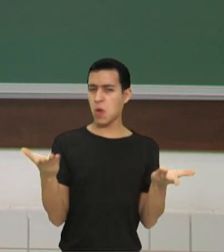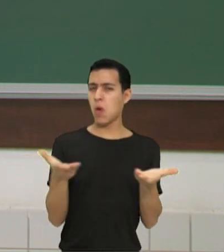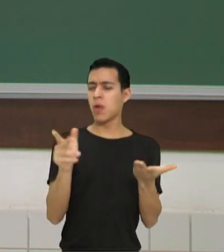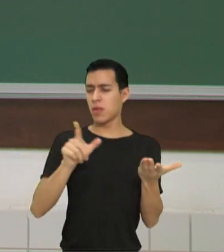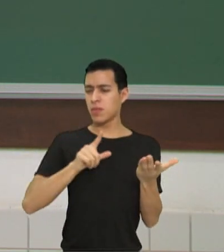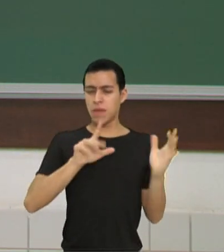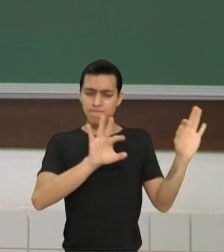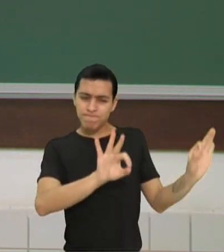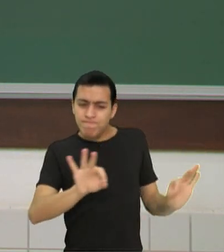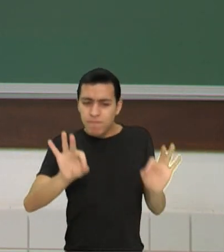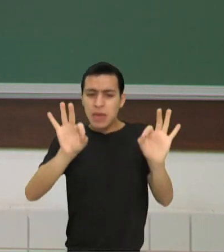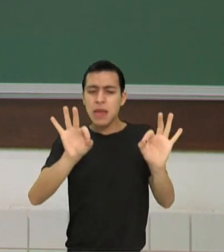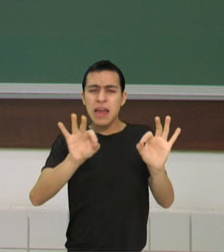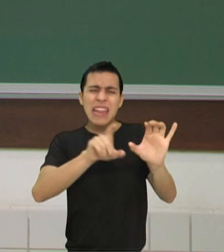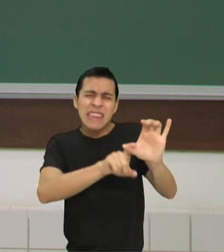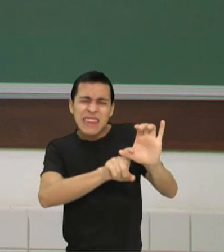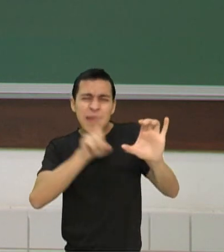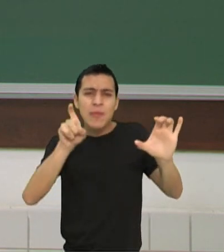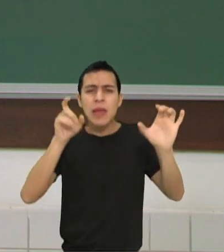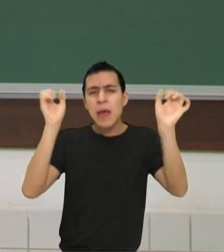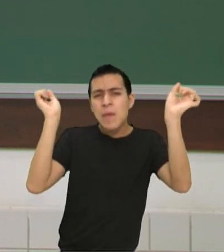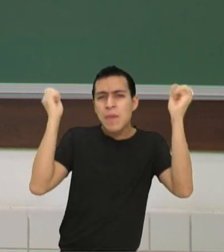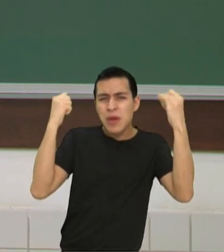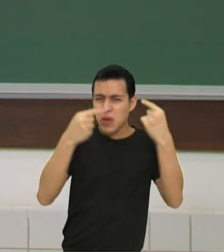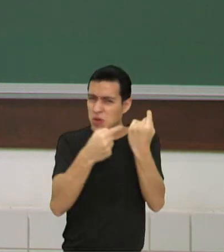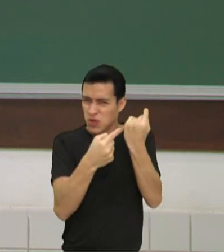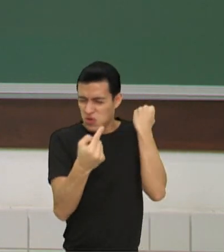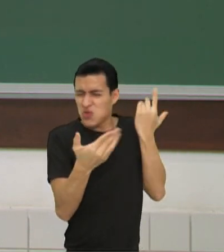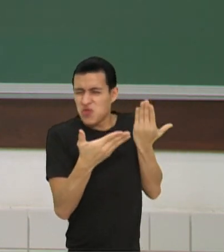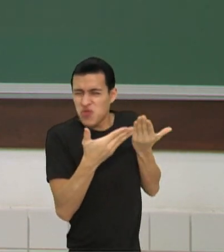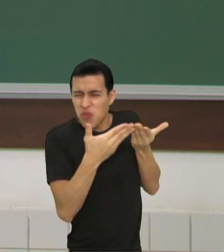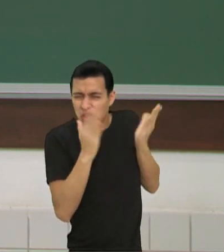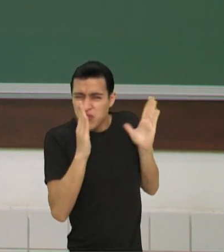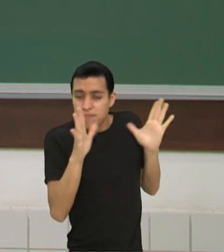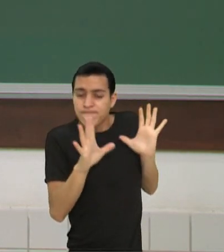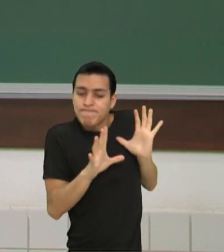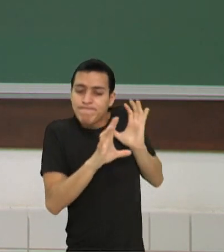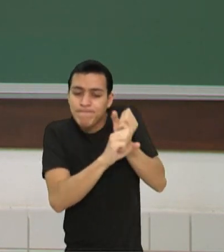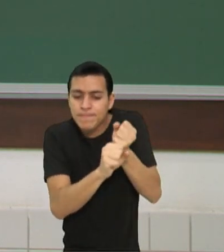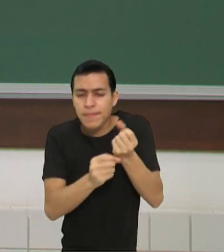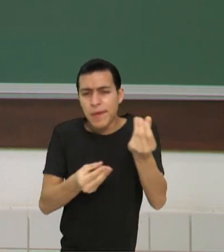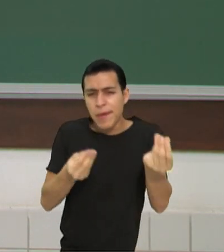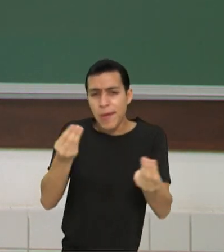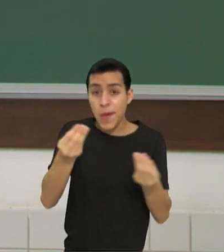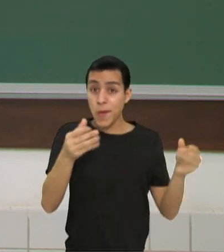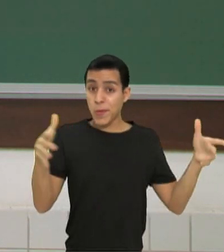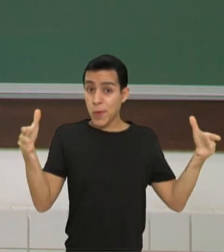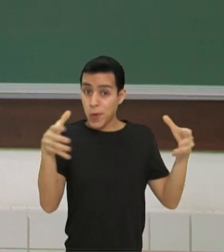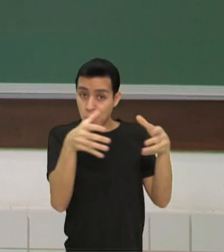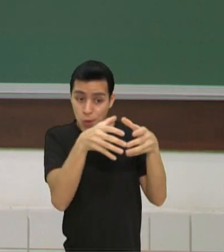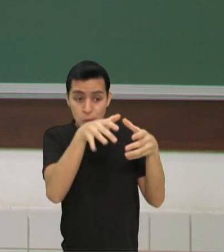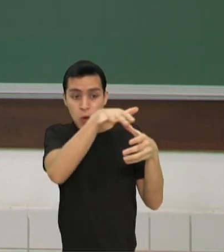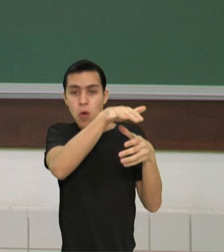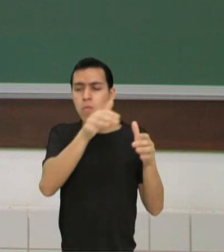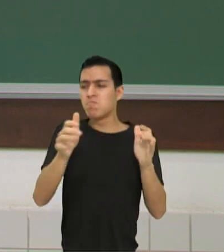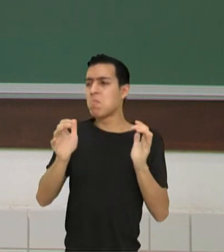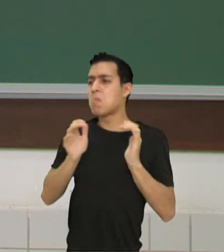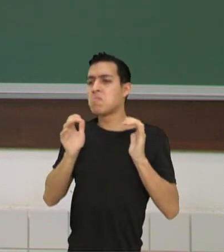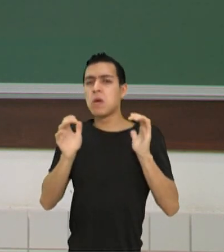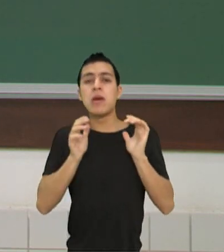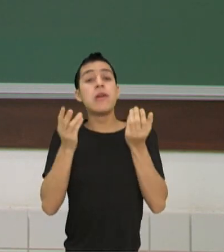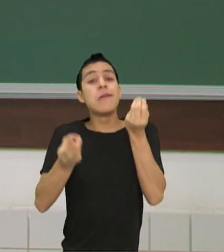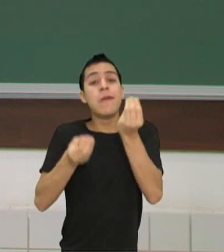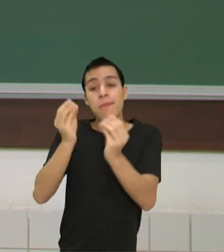a independência do México, recentemente você viu. E aí a gente vai ver como que essa elite e também como que a arte